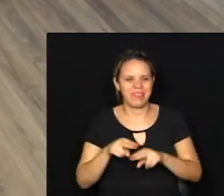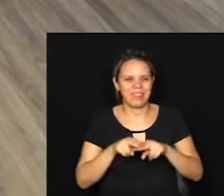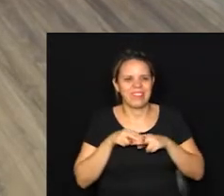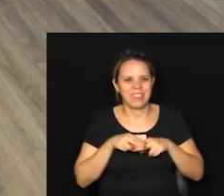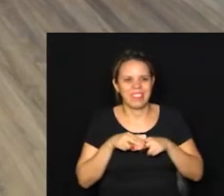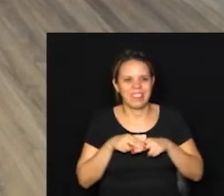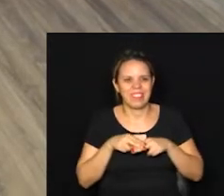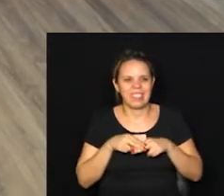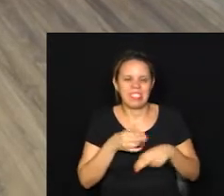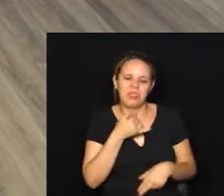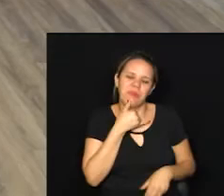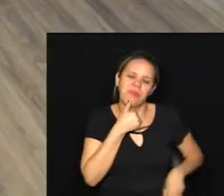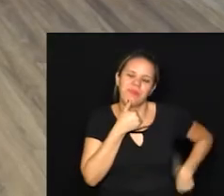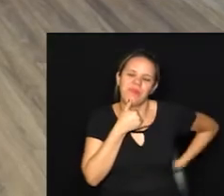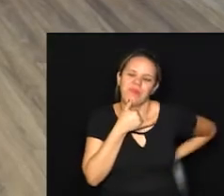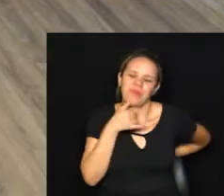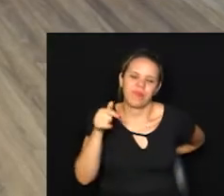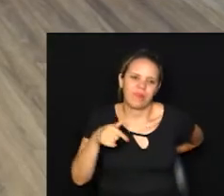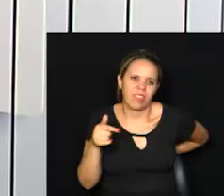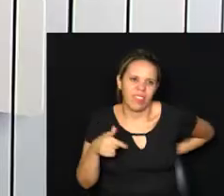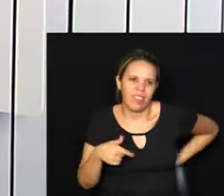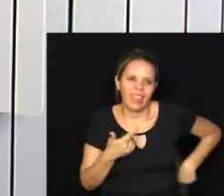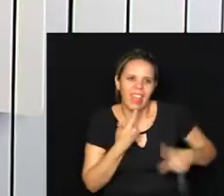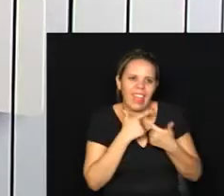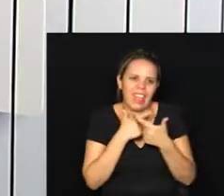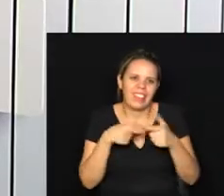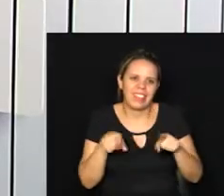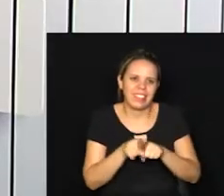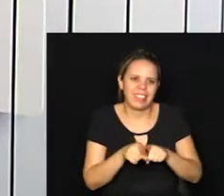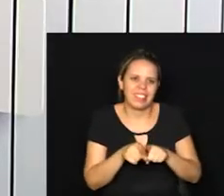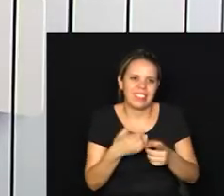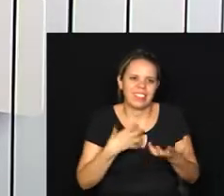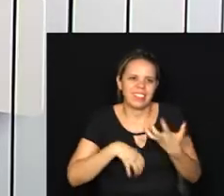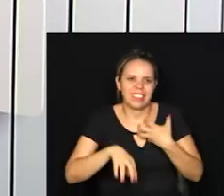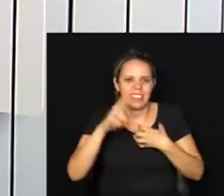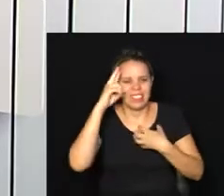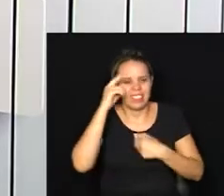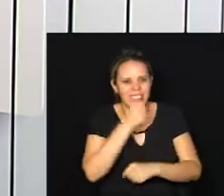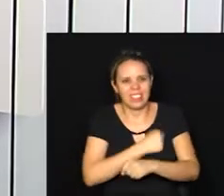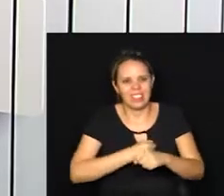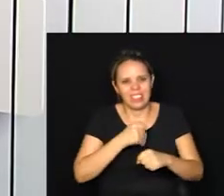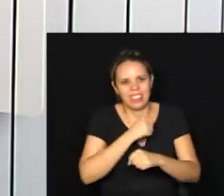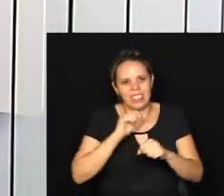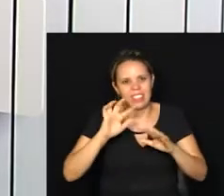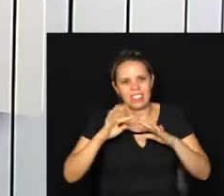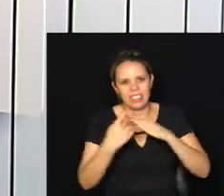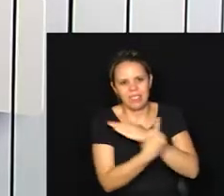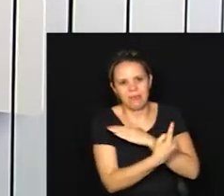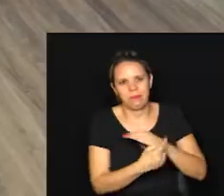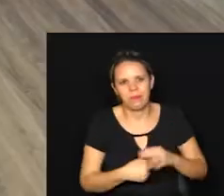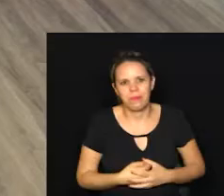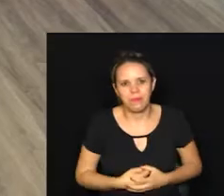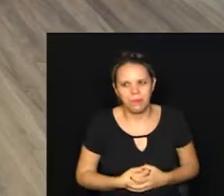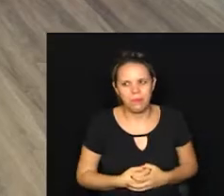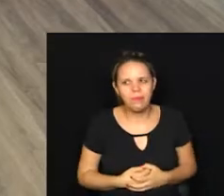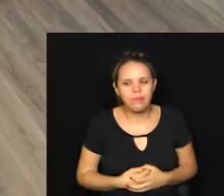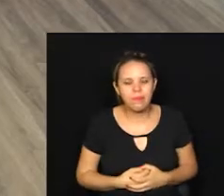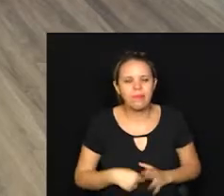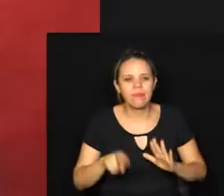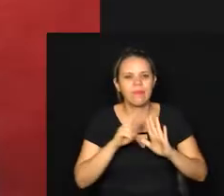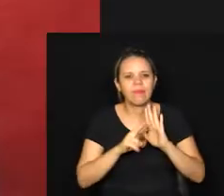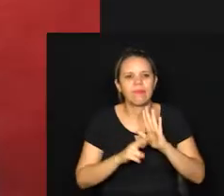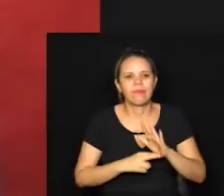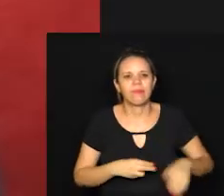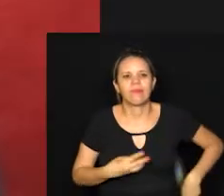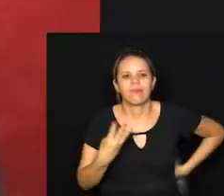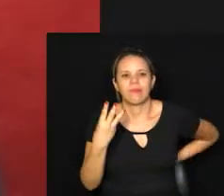gente lamenta aqui, mas a gente dá uma risada também, porque tá no Chefs na Quarentena. Nesse caso, a regra dos